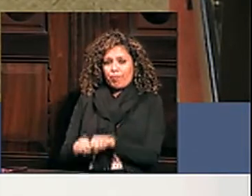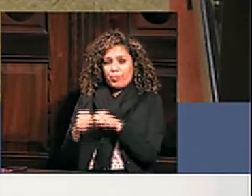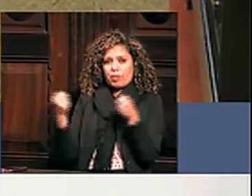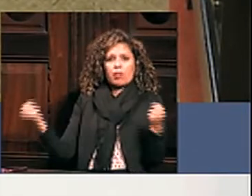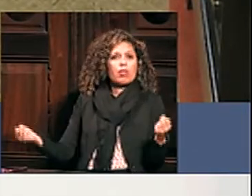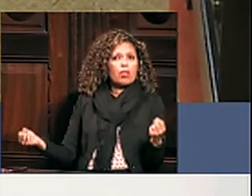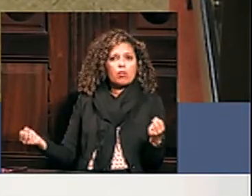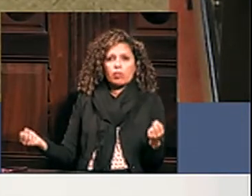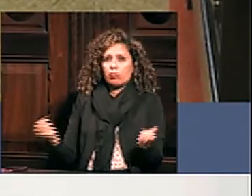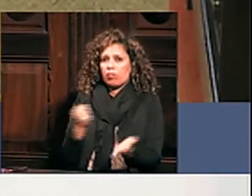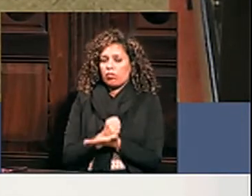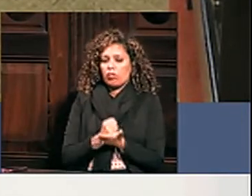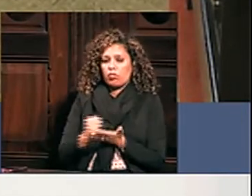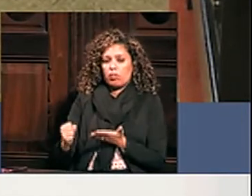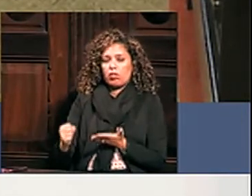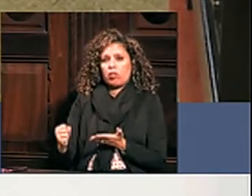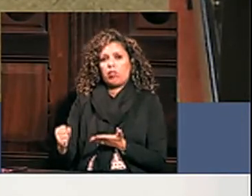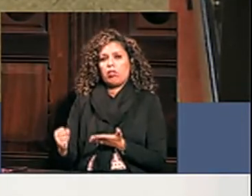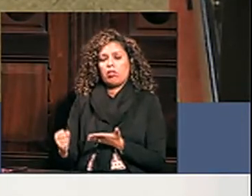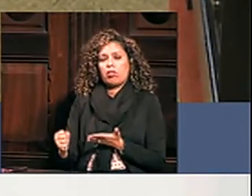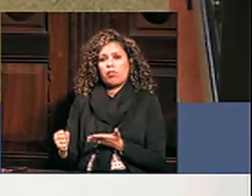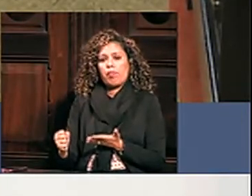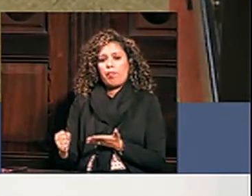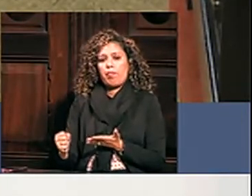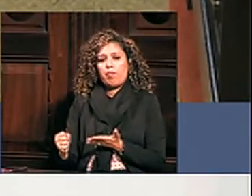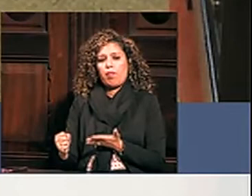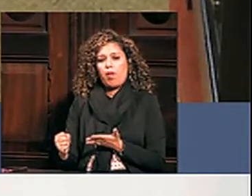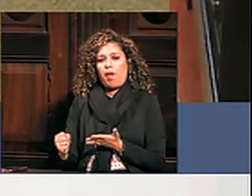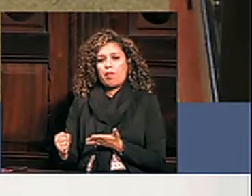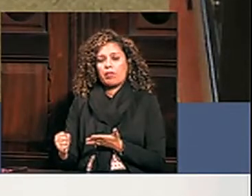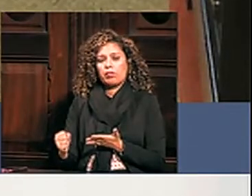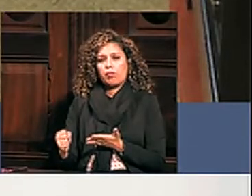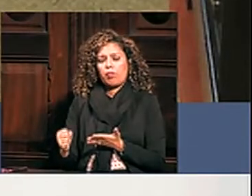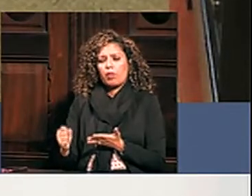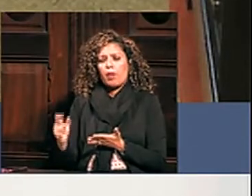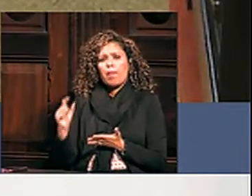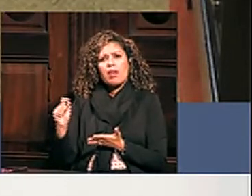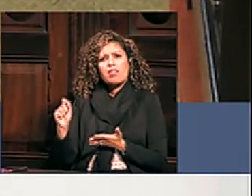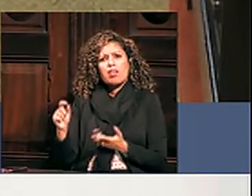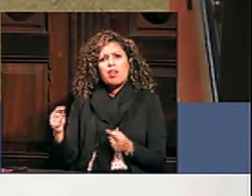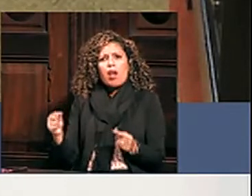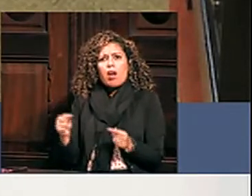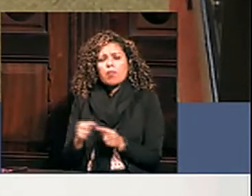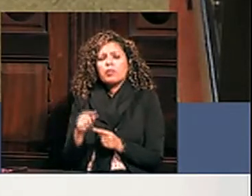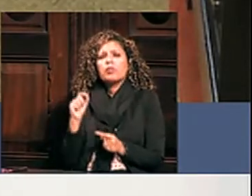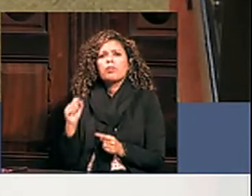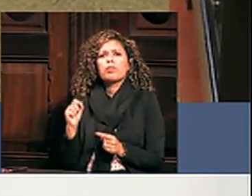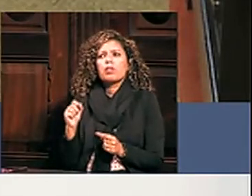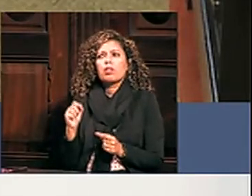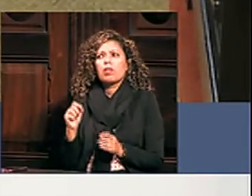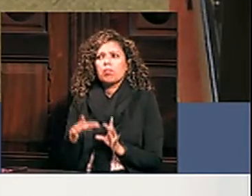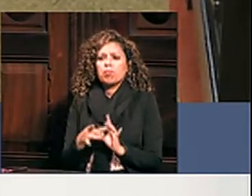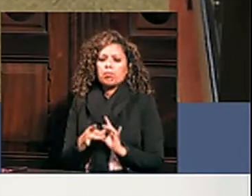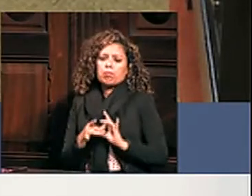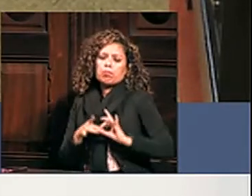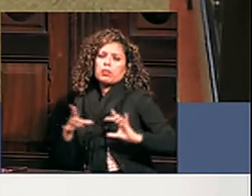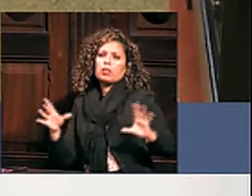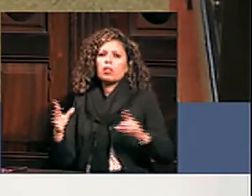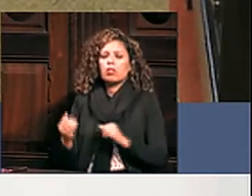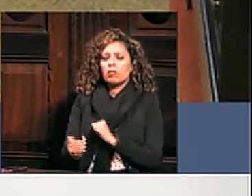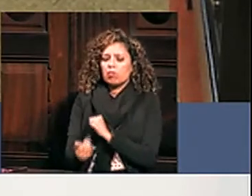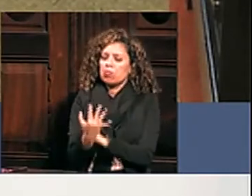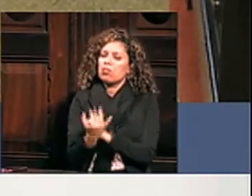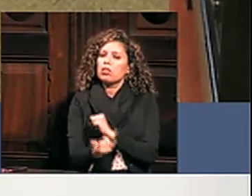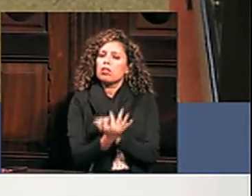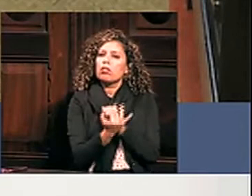Isto é uma vertente de um neoliberalismo para a corrupção e para a